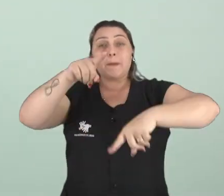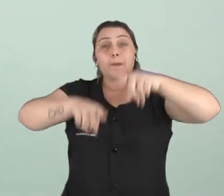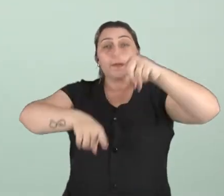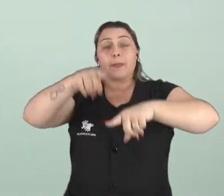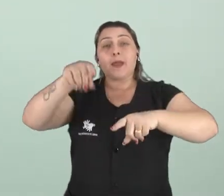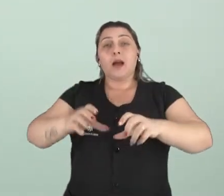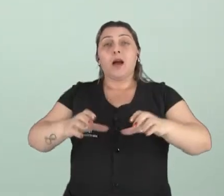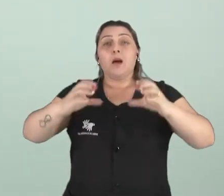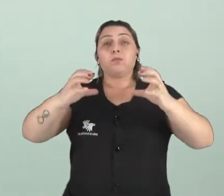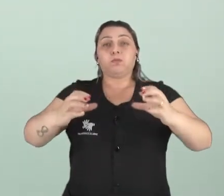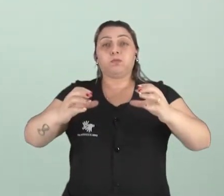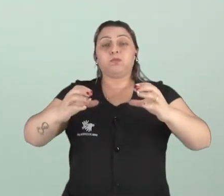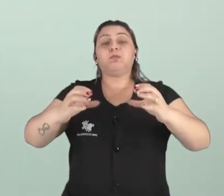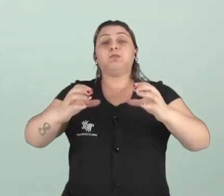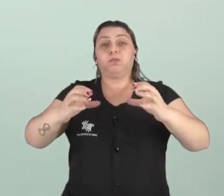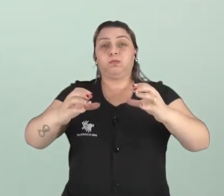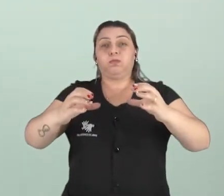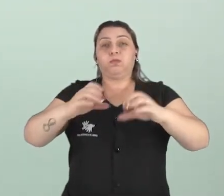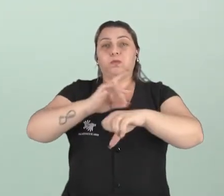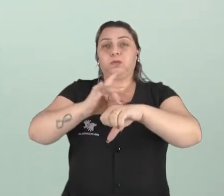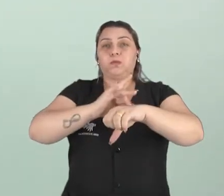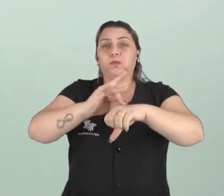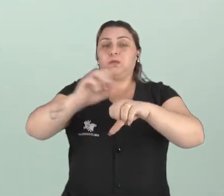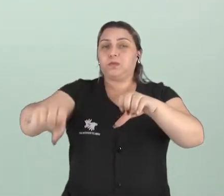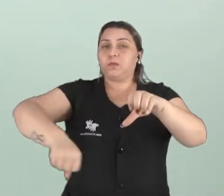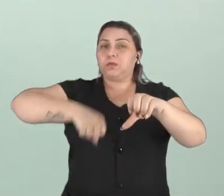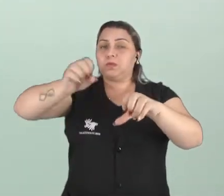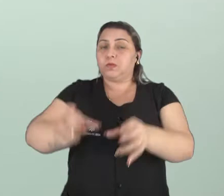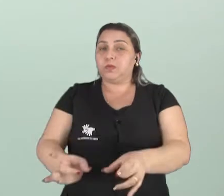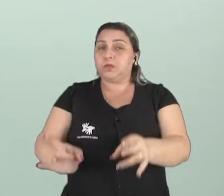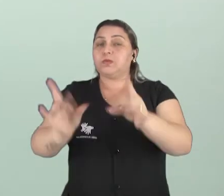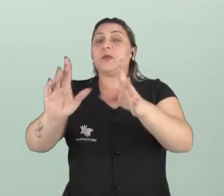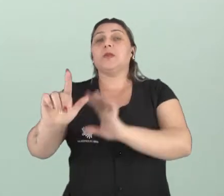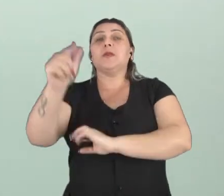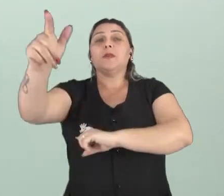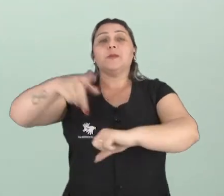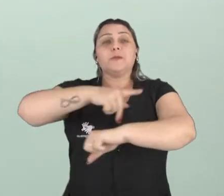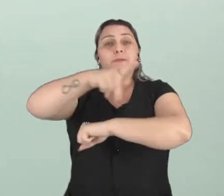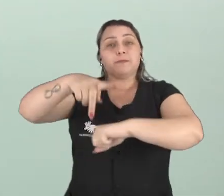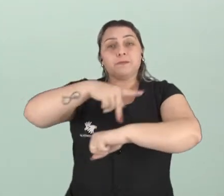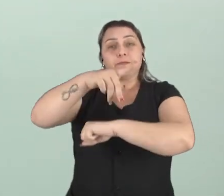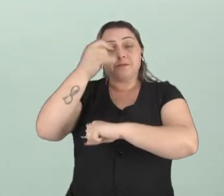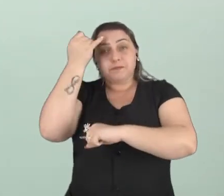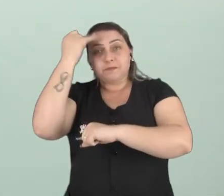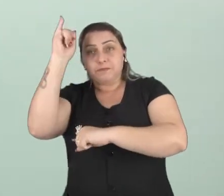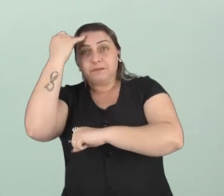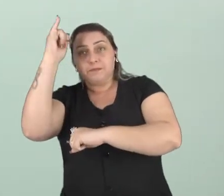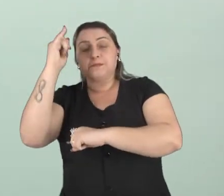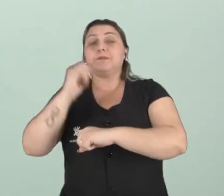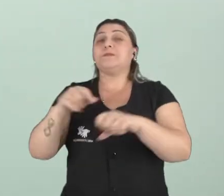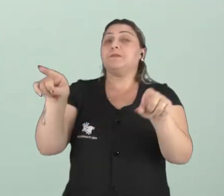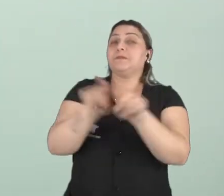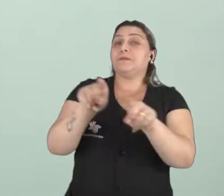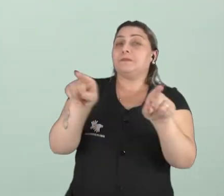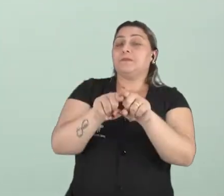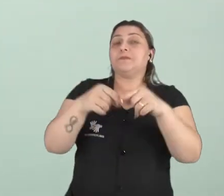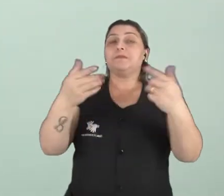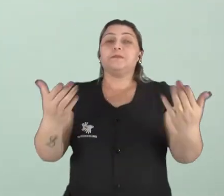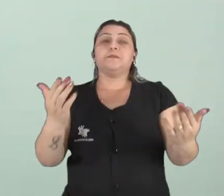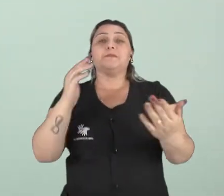a borracha que foi vendida aí internacionalmente, por conta da invenção, e